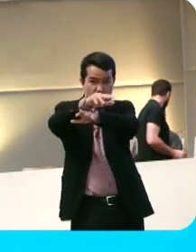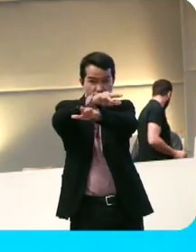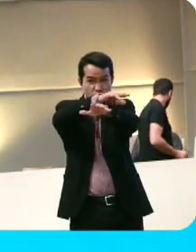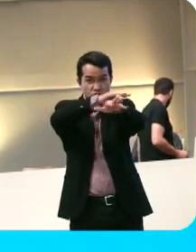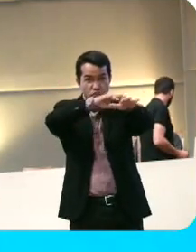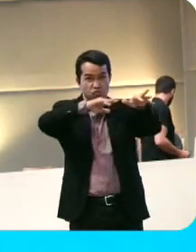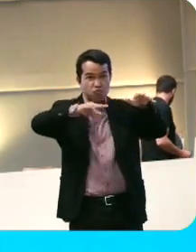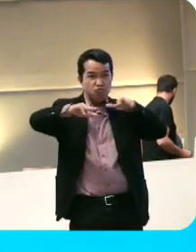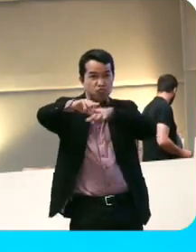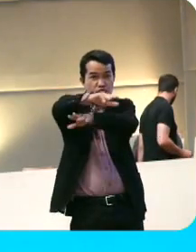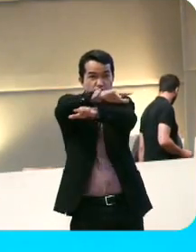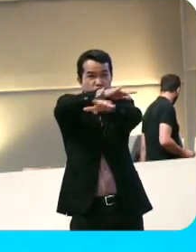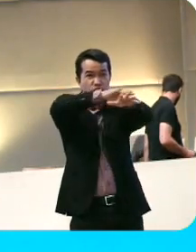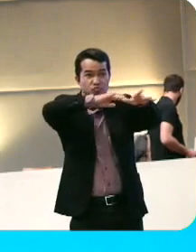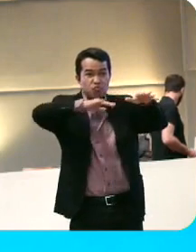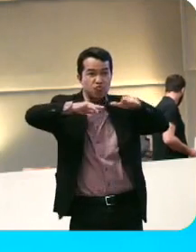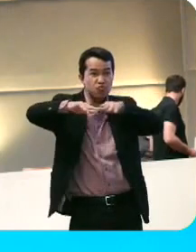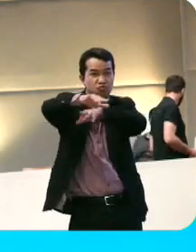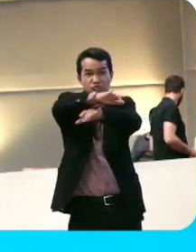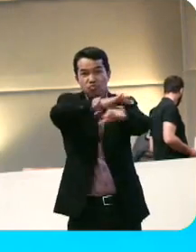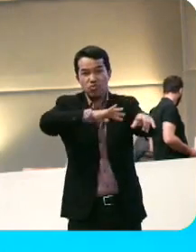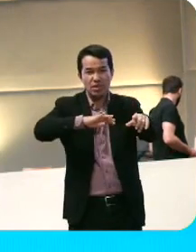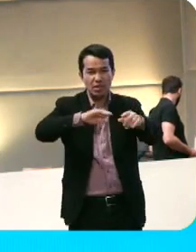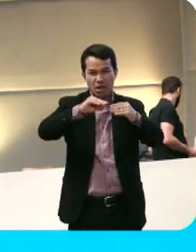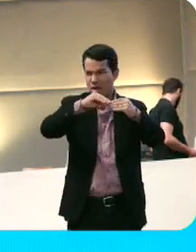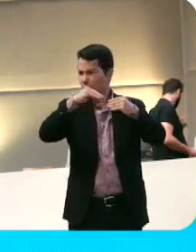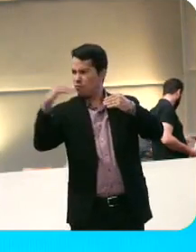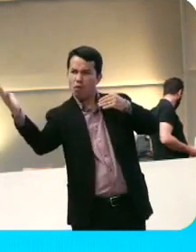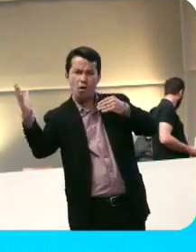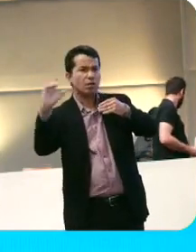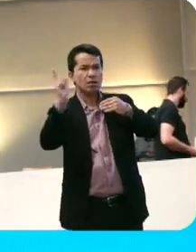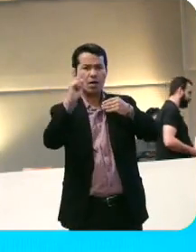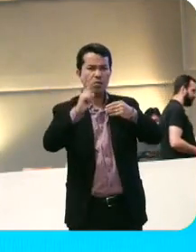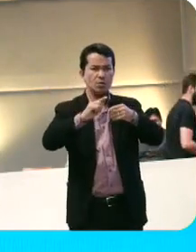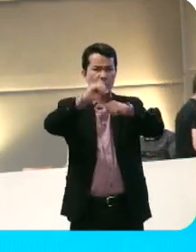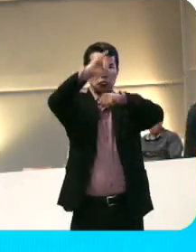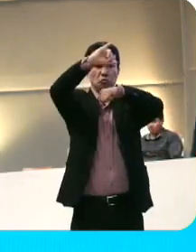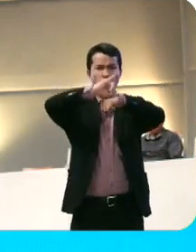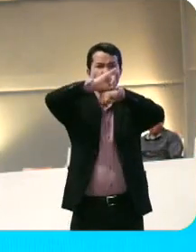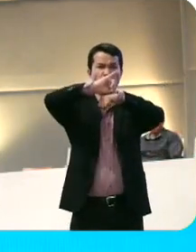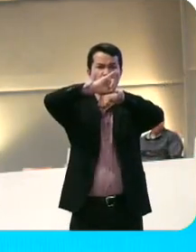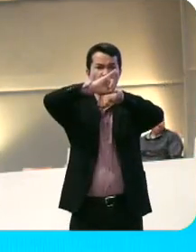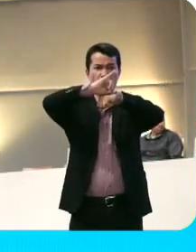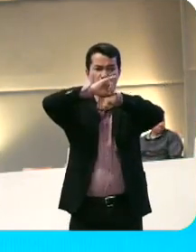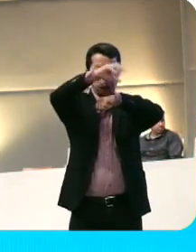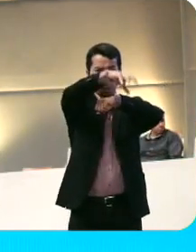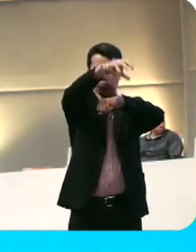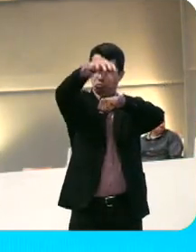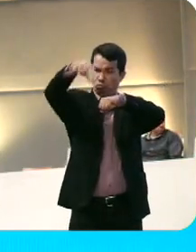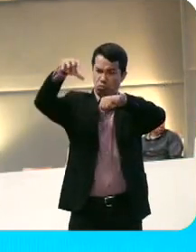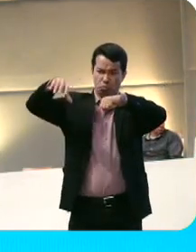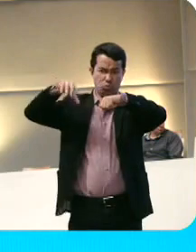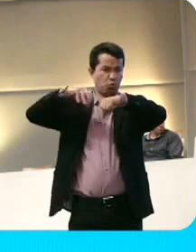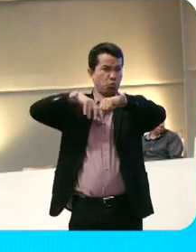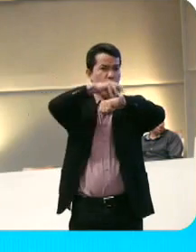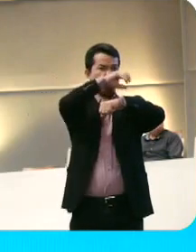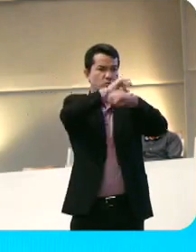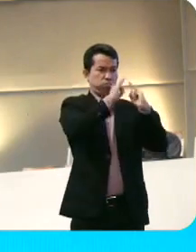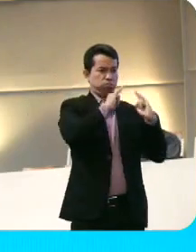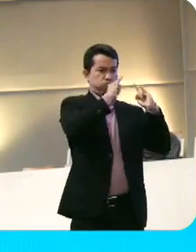acampamento, no meio do acampamento. Era como se ele estivesse dizendo ao povo: olha, este é